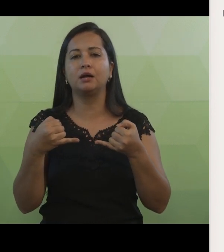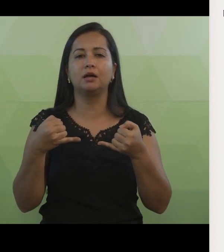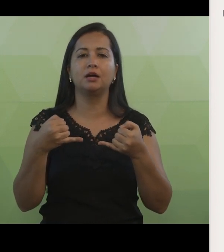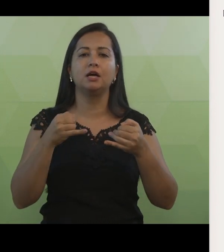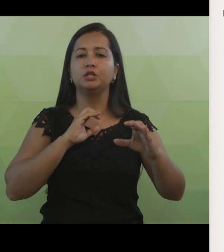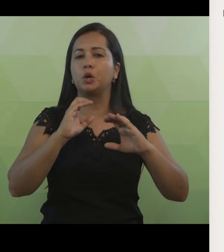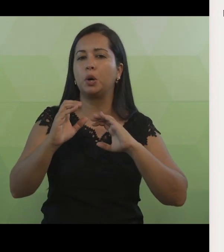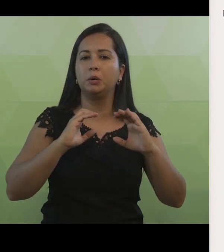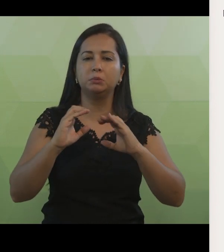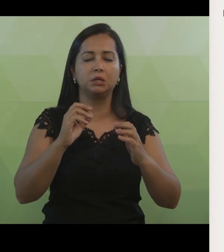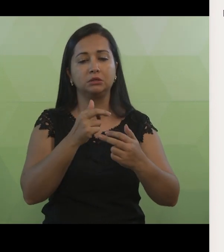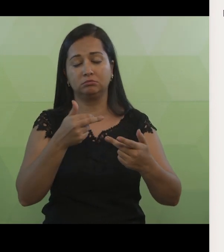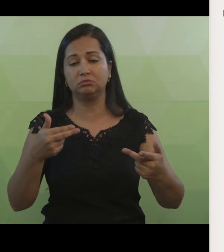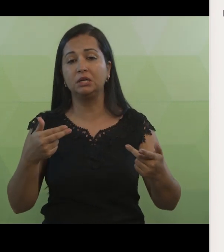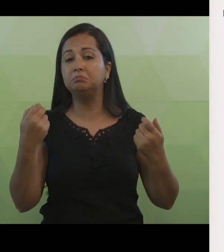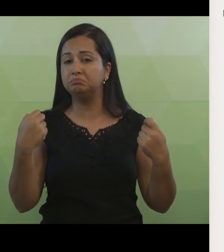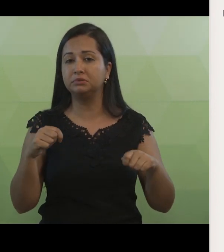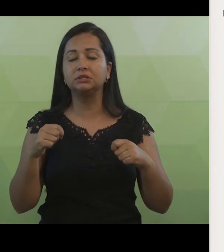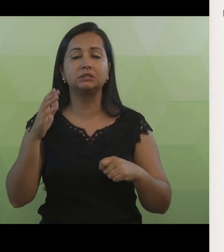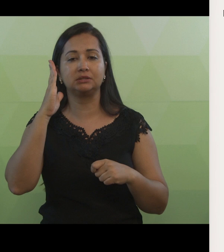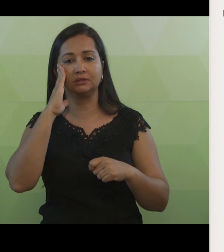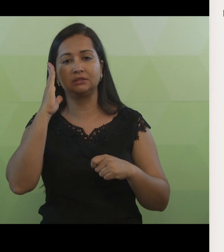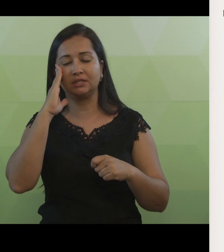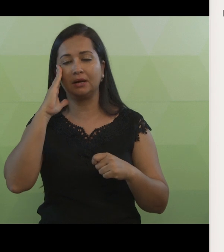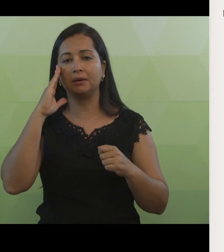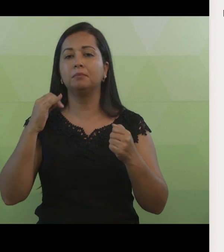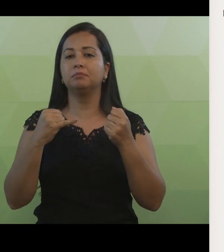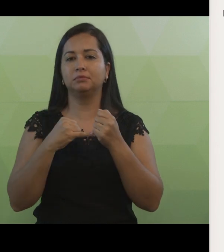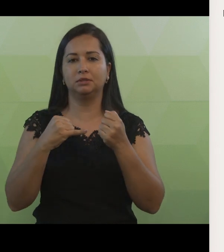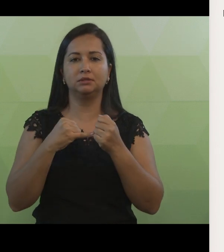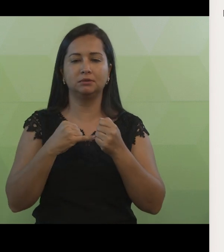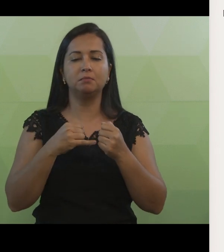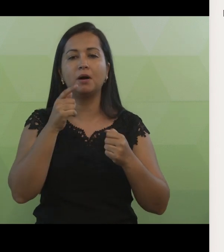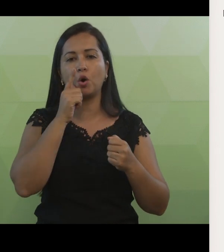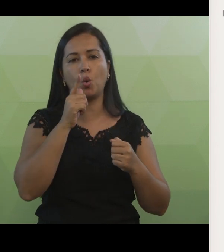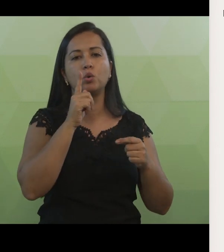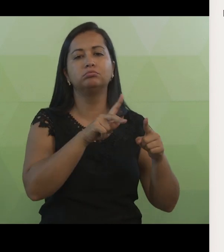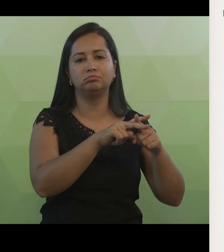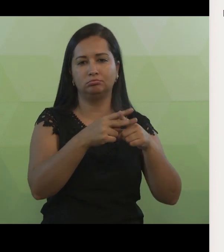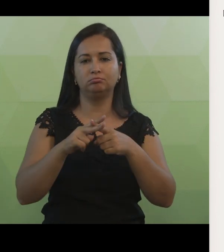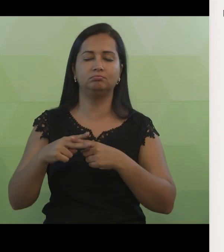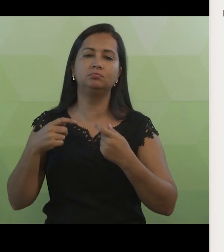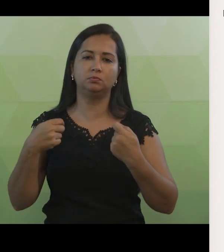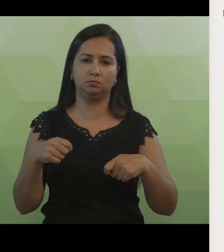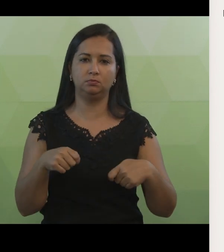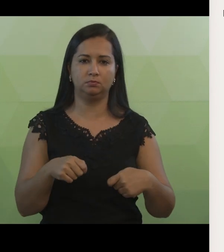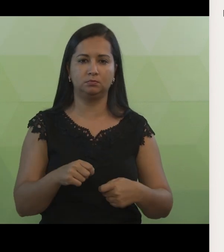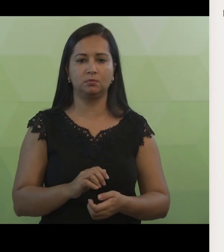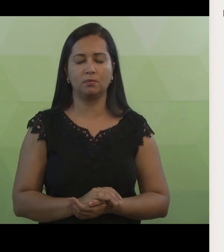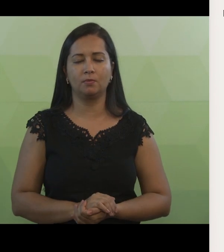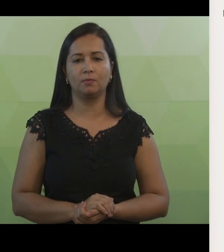precisa conhecer de programação para configurar os servidores e serviços necessários.